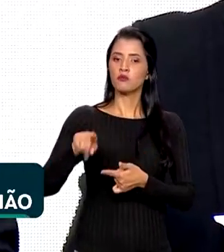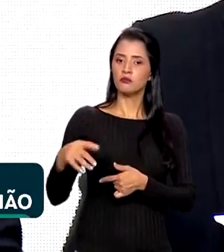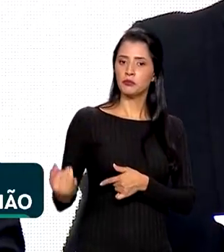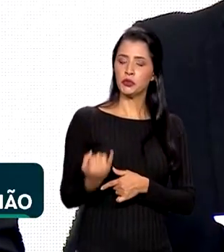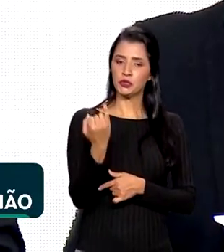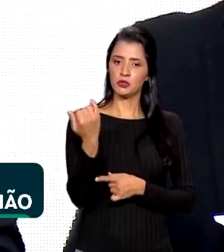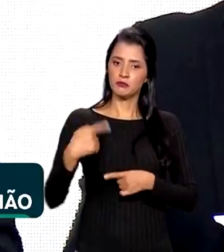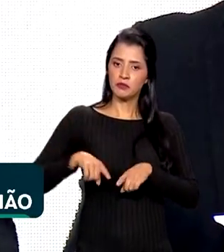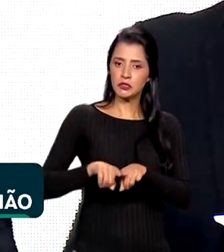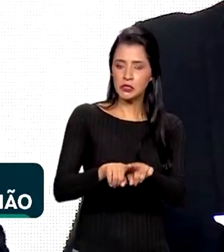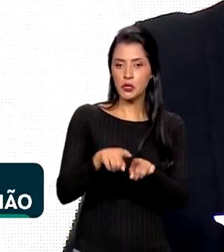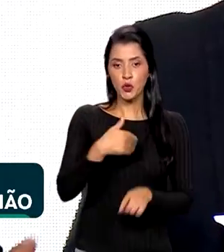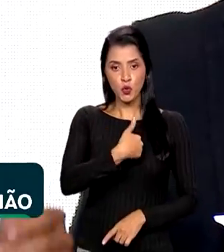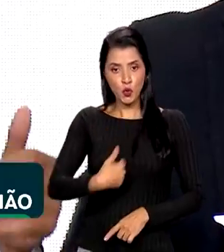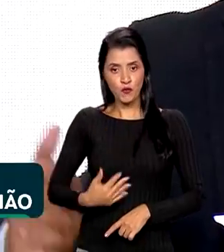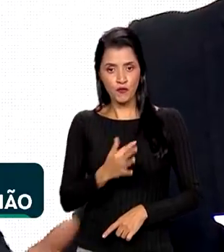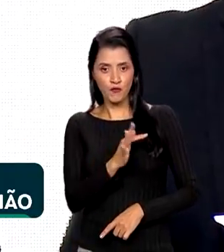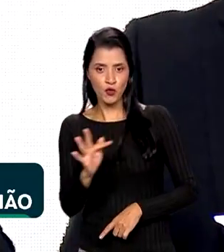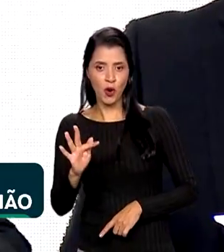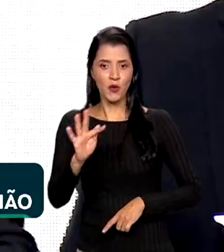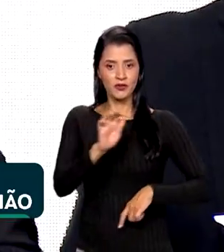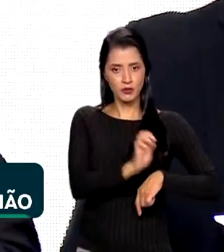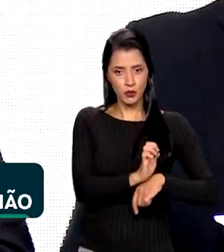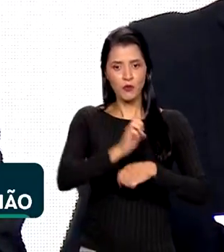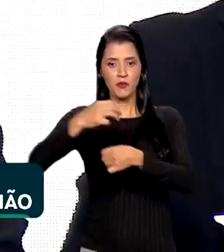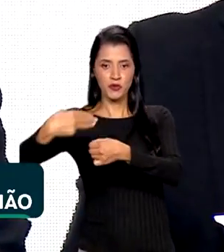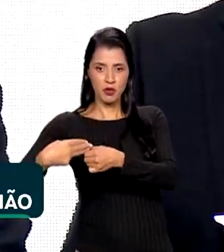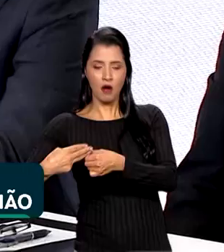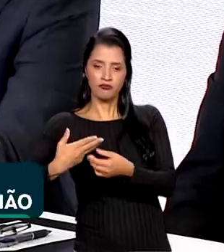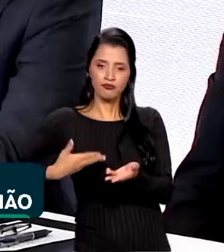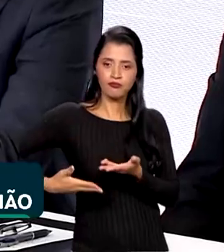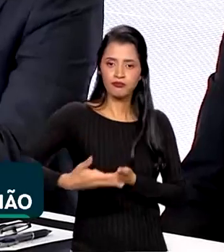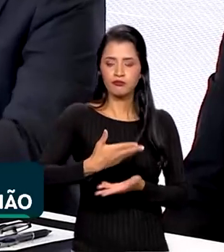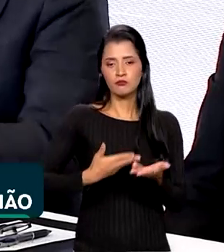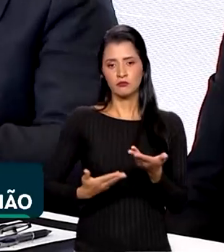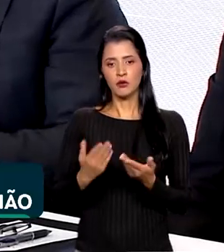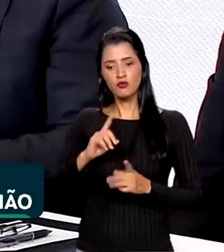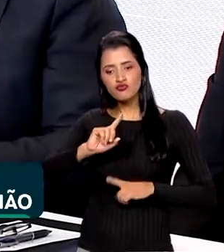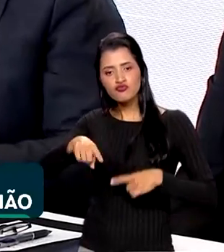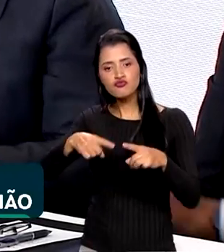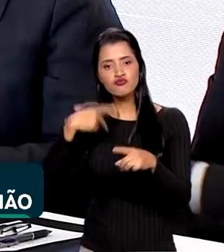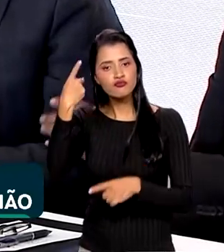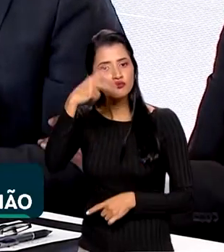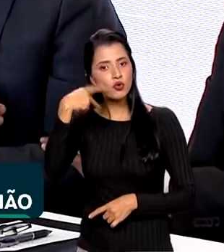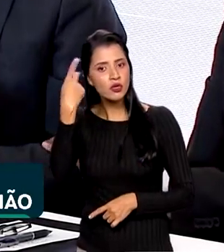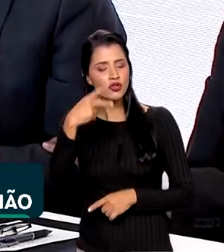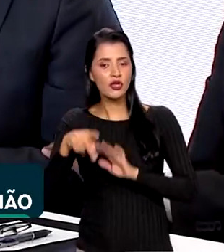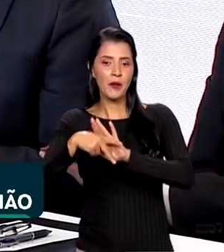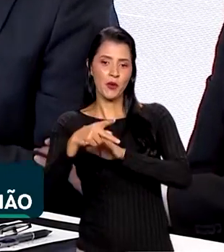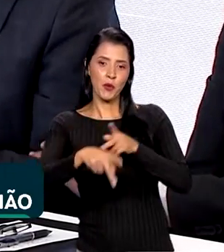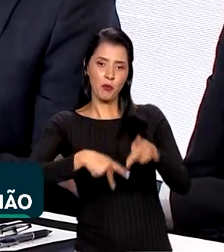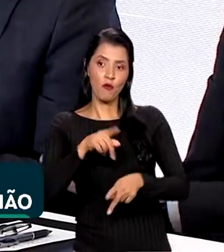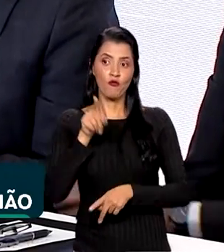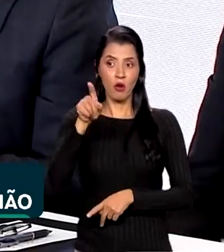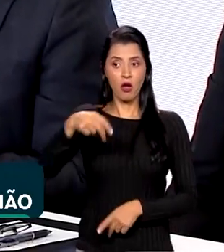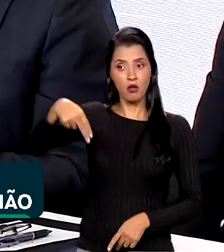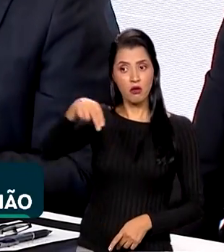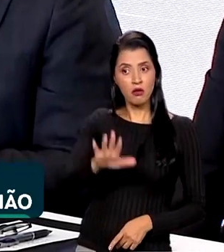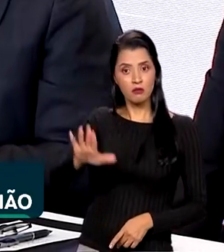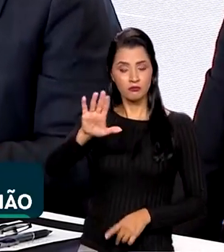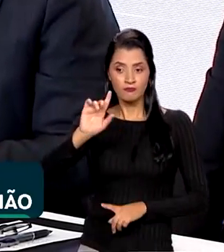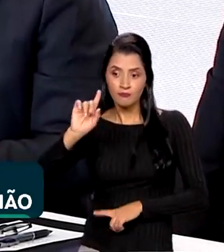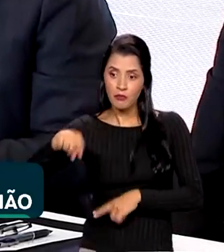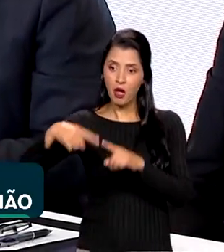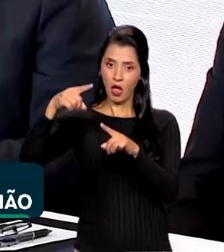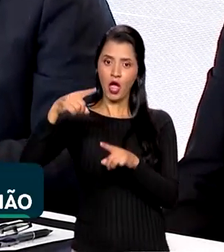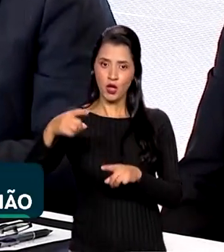parceria entre governos federal, estaduais e municipais para avançar em políticas públicas para o Nordeste e disse que o lançamento do